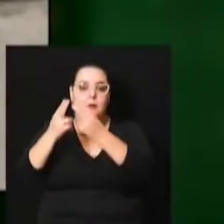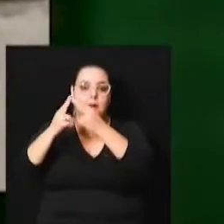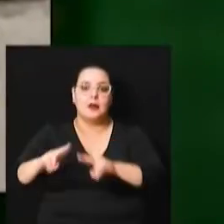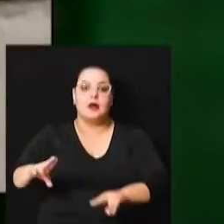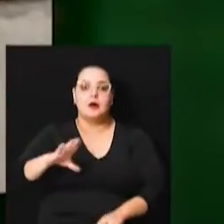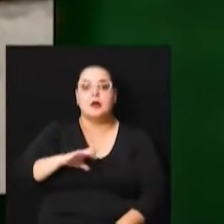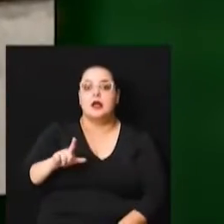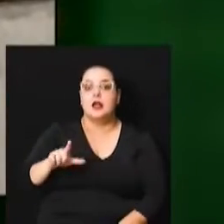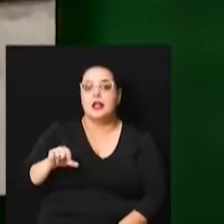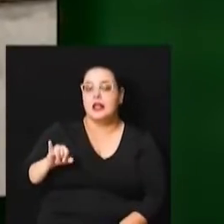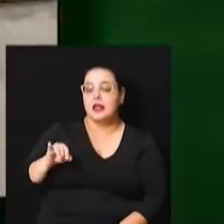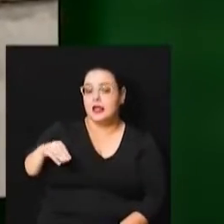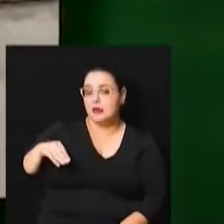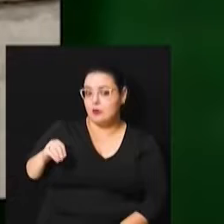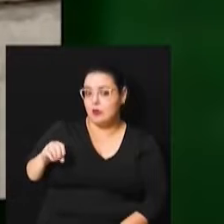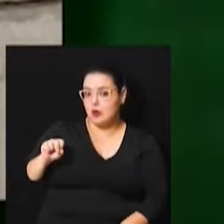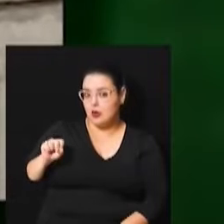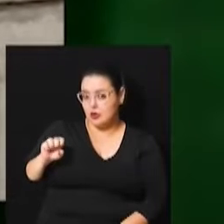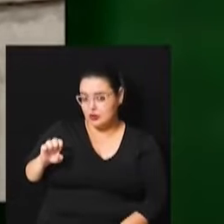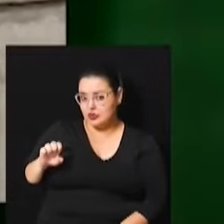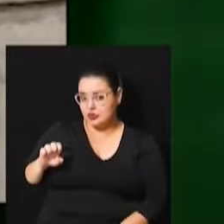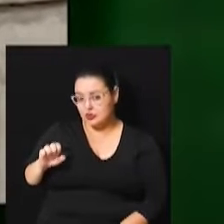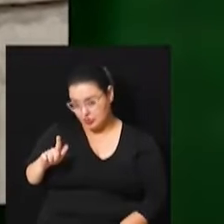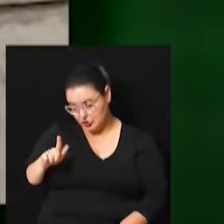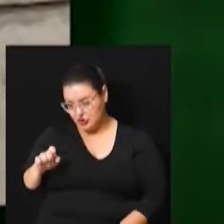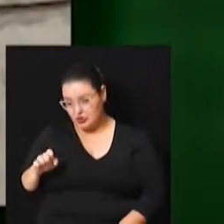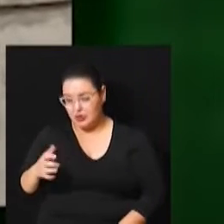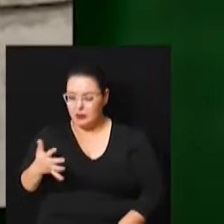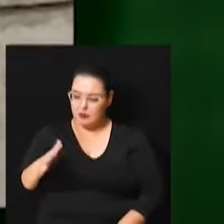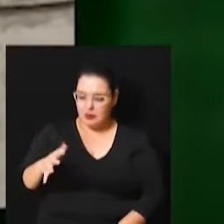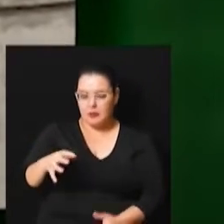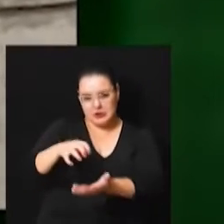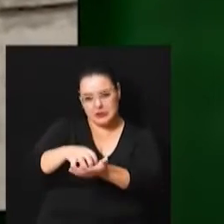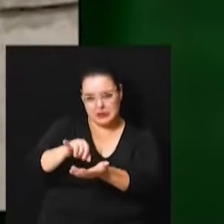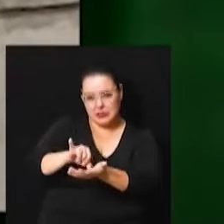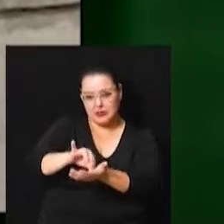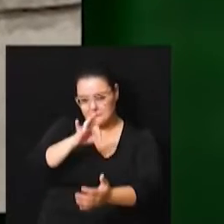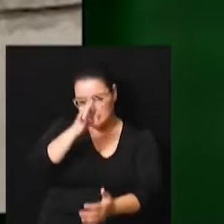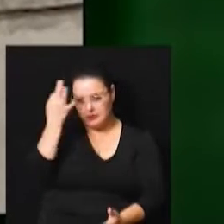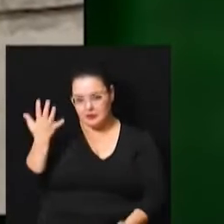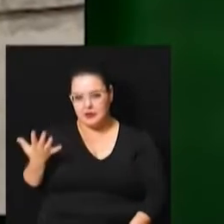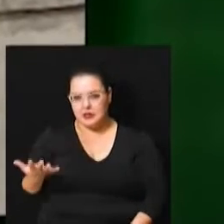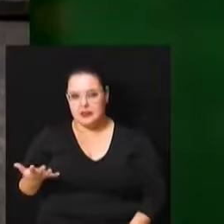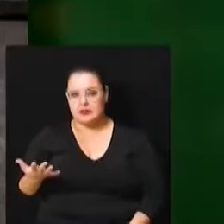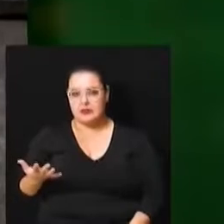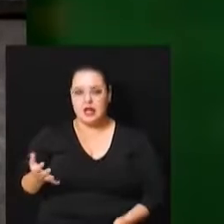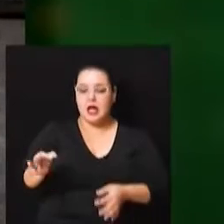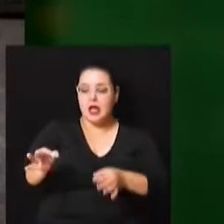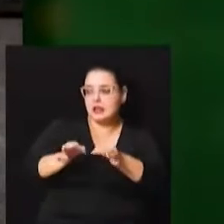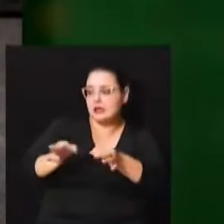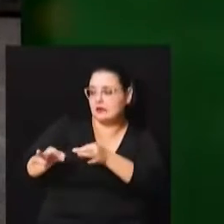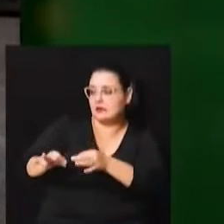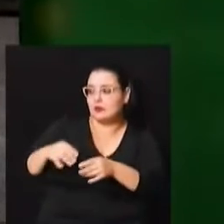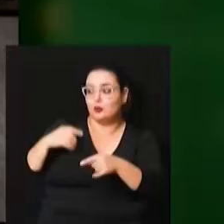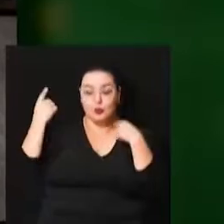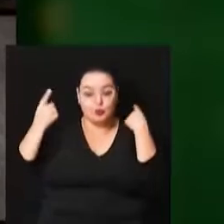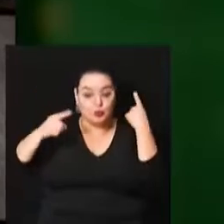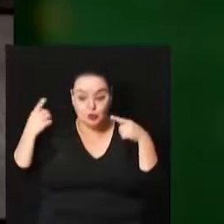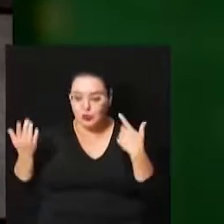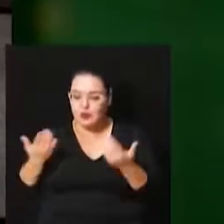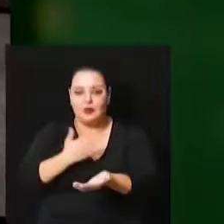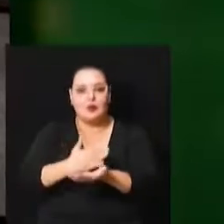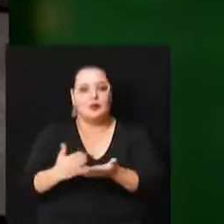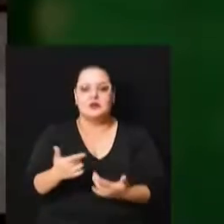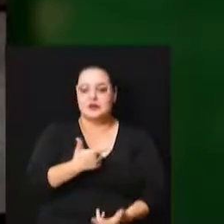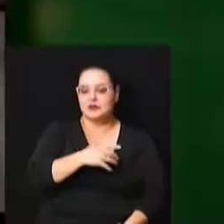na cidade de Limoges. Fica Umas mais 3 horas de Paris. Isso, fica mais no centro da França. E esse projeto louco, na verdade, começou